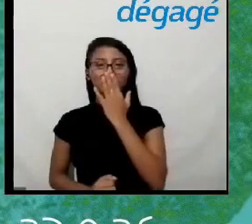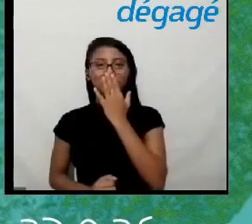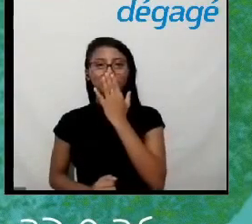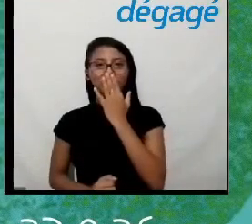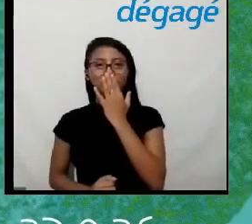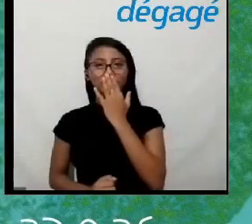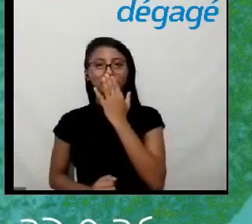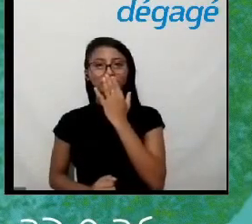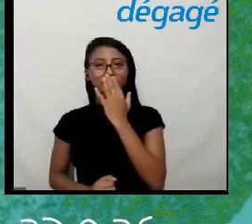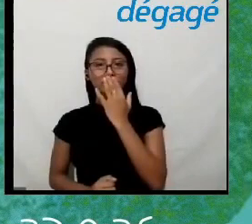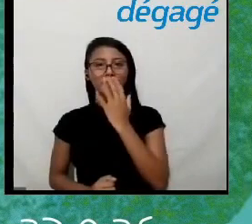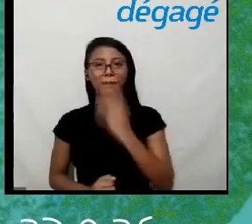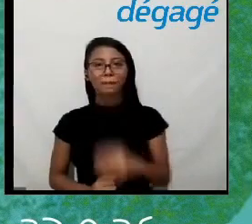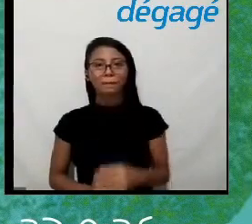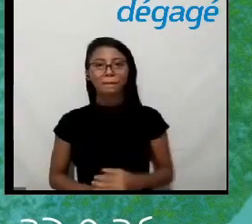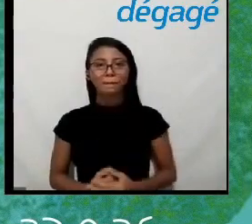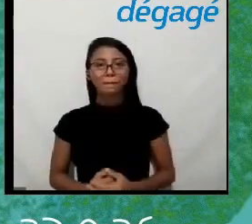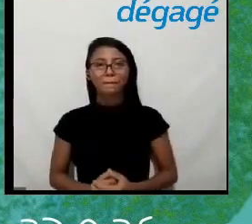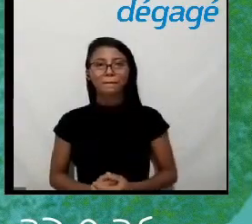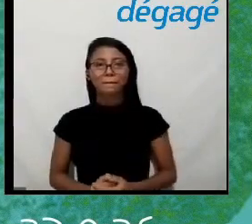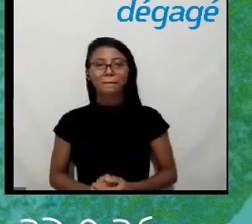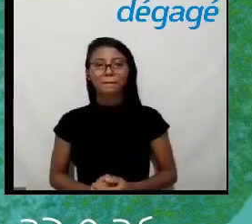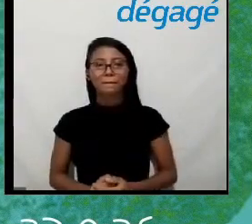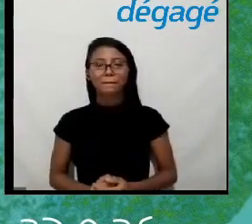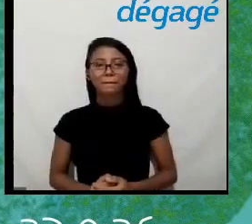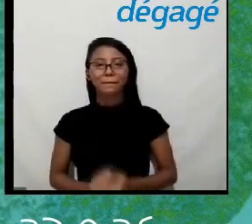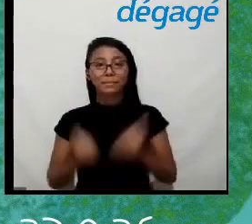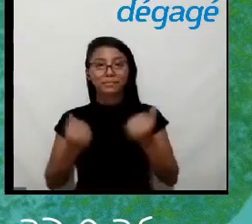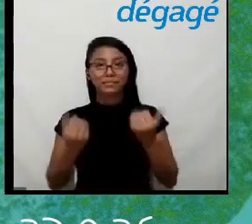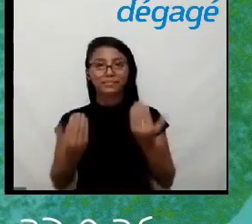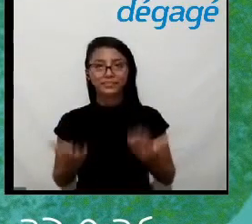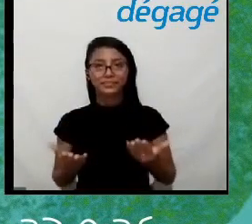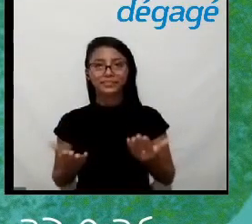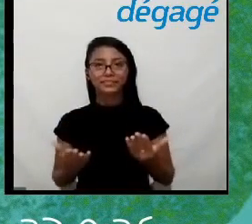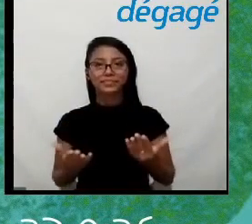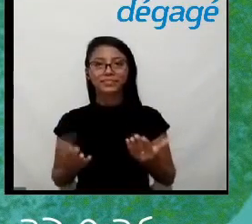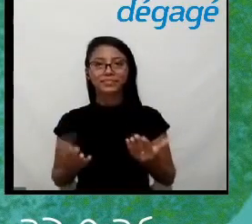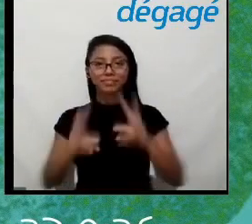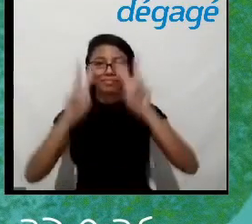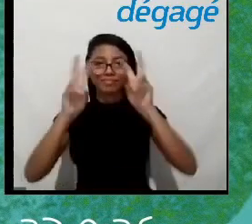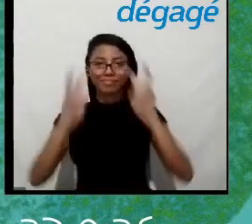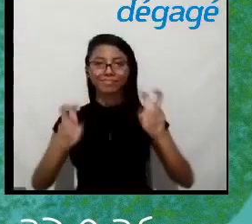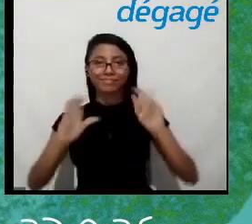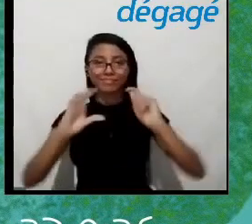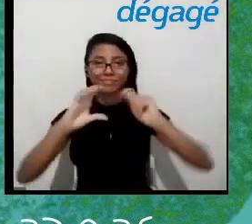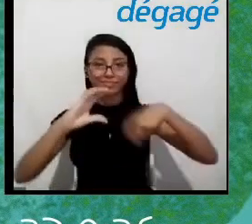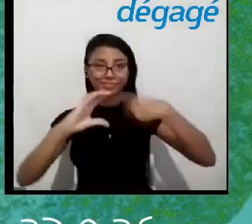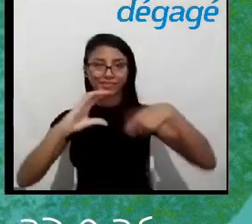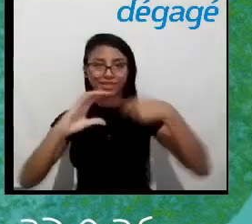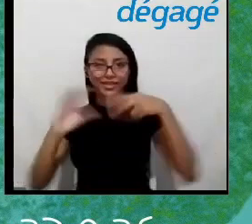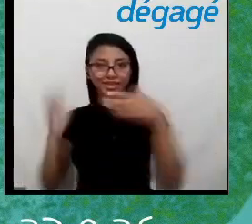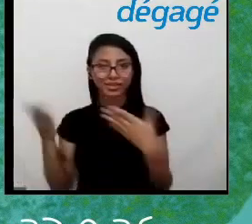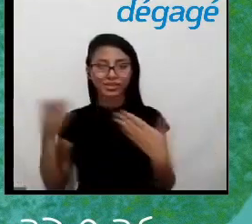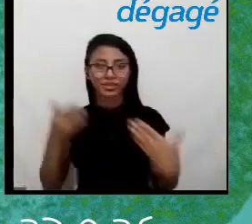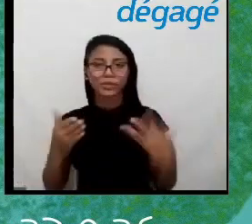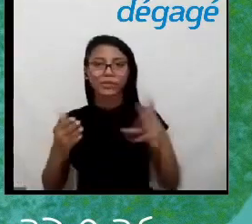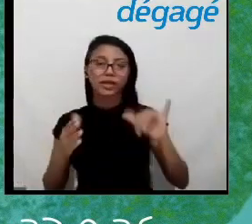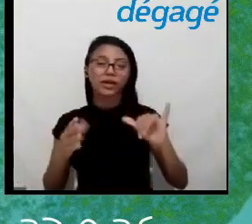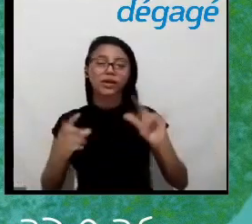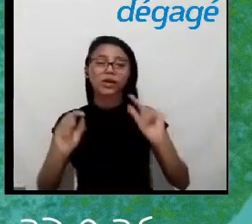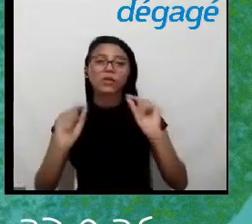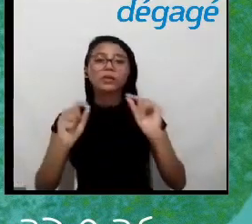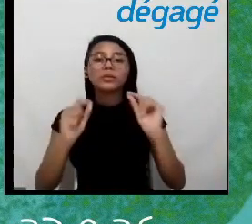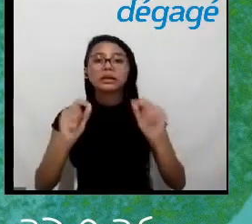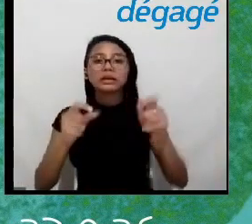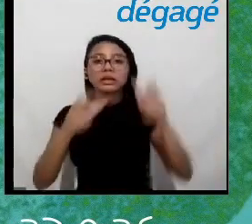Massa. Partindo então desse nosso tema, né? Invenções de arte e autismos dentro e fora dos muros da universidade,